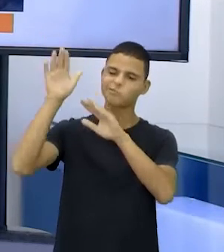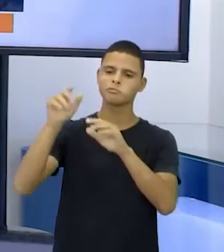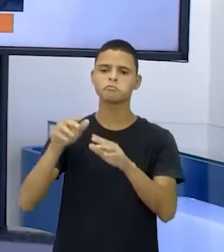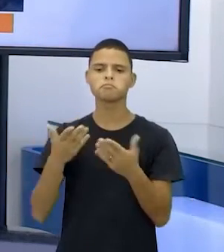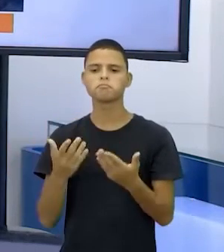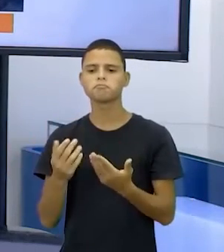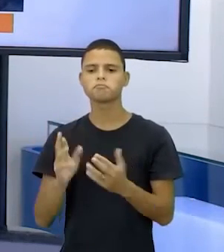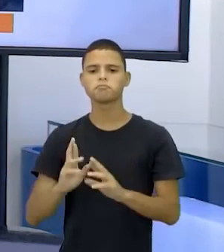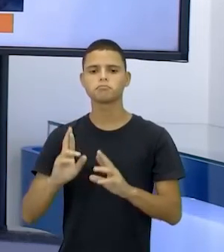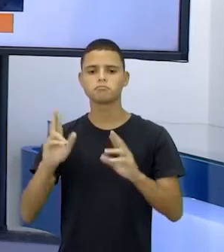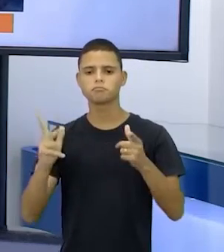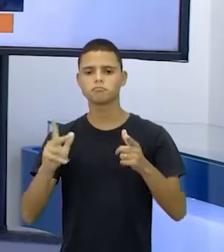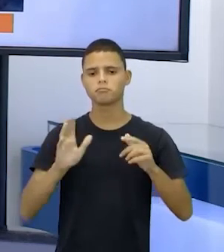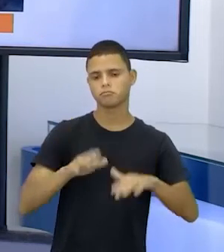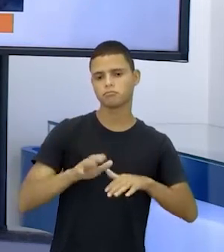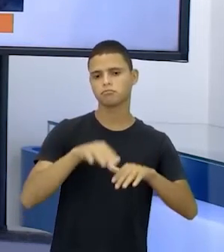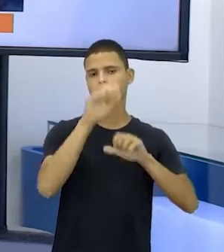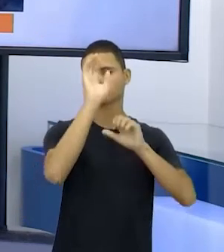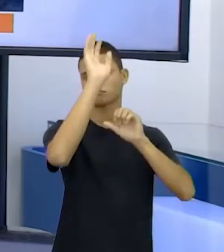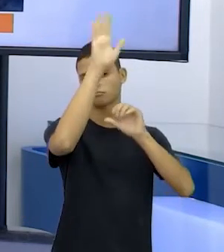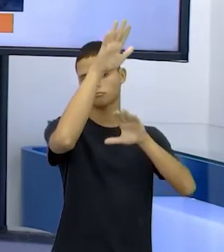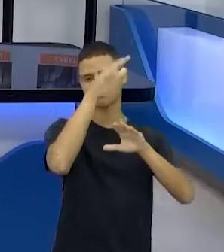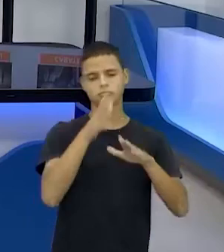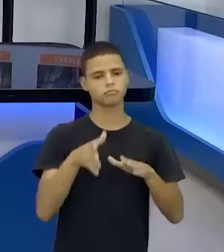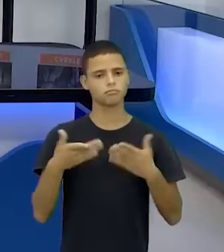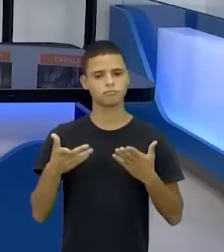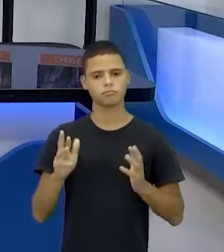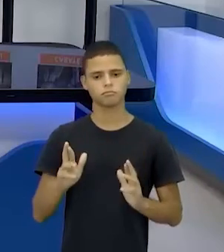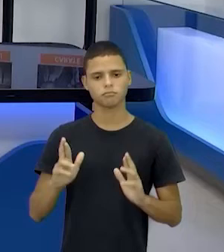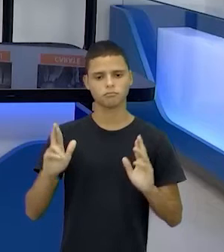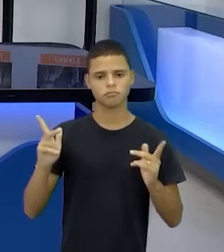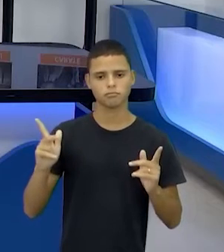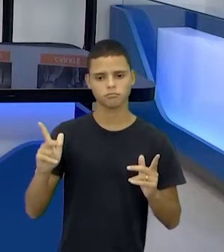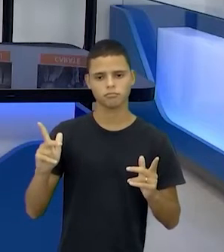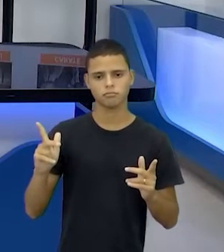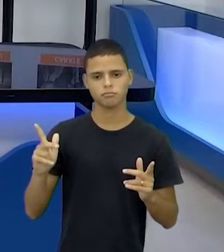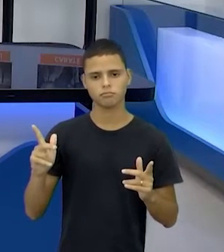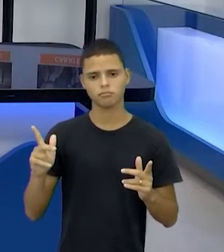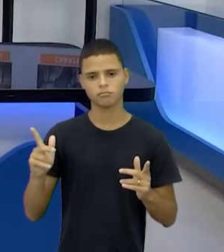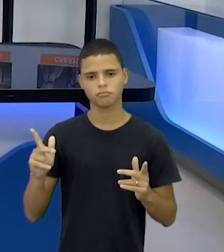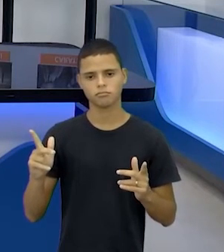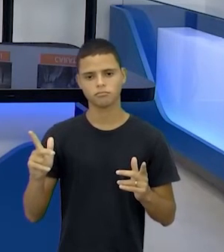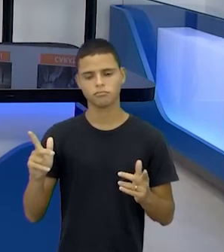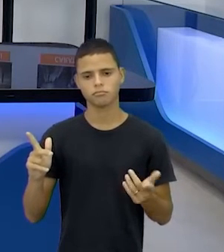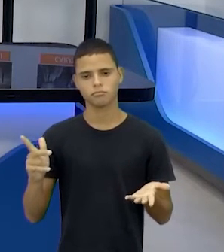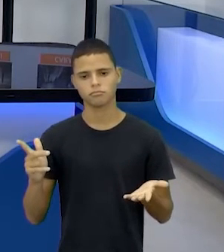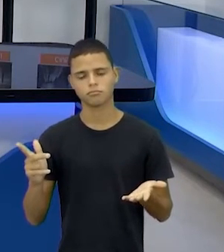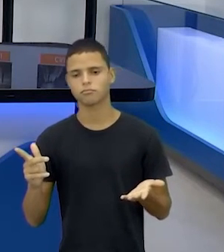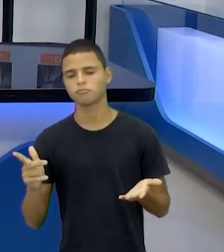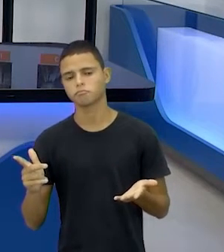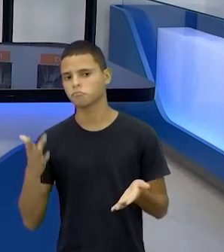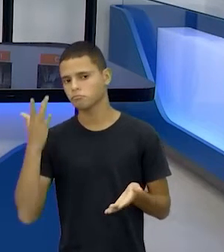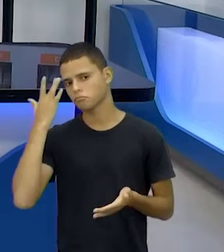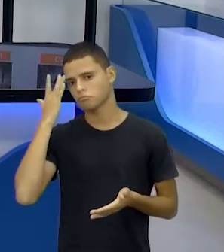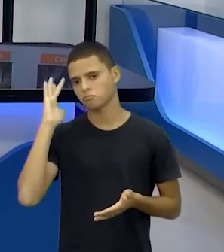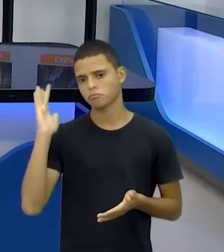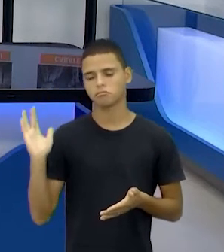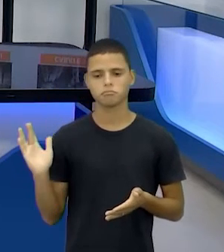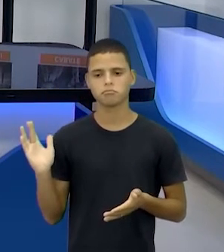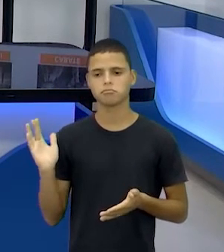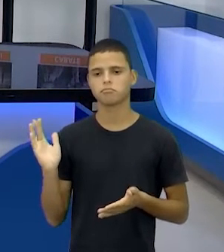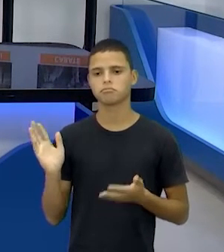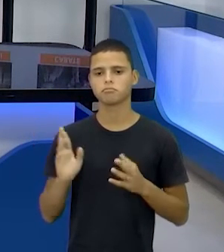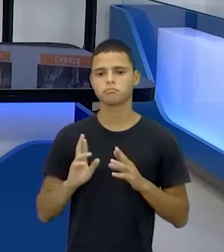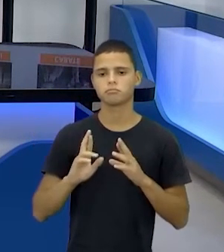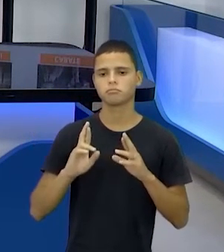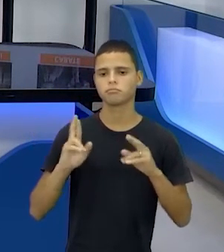entre basquete e basquetebol? Você sabe qual a diferença? Basquete é o nome de uma cesta, basket em inglês, cesta. Tá, mas